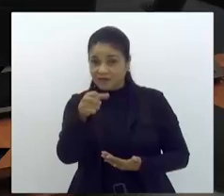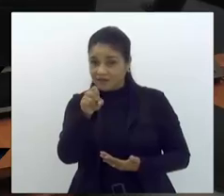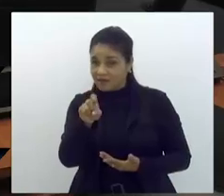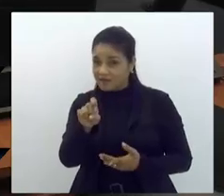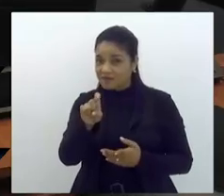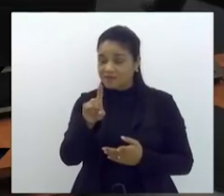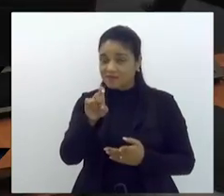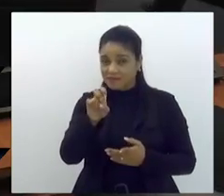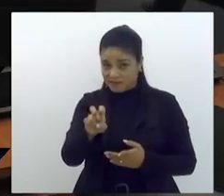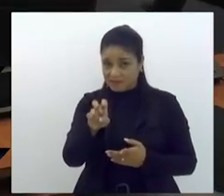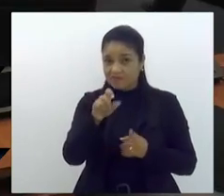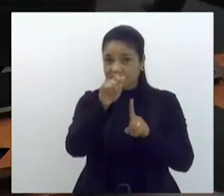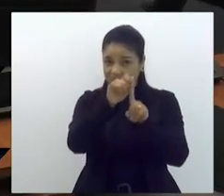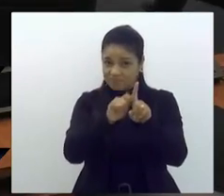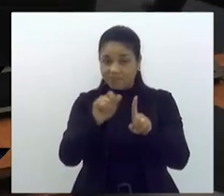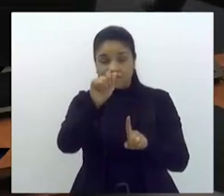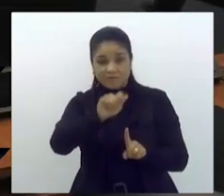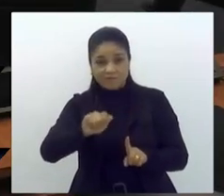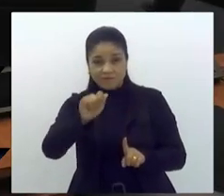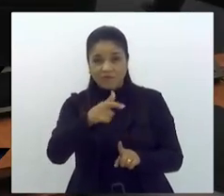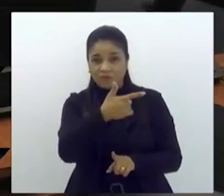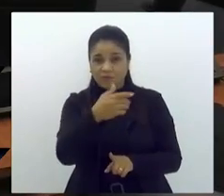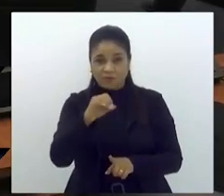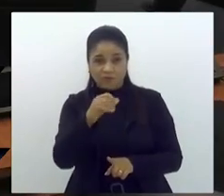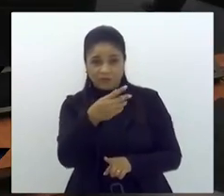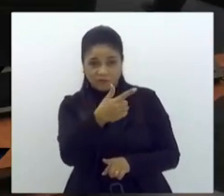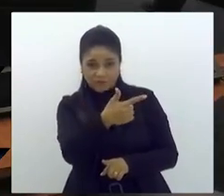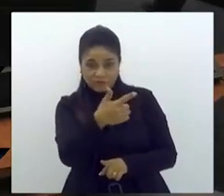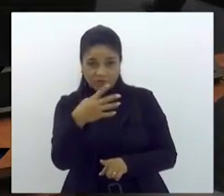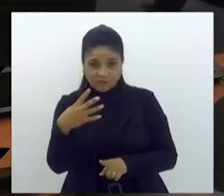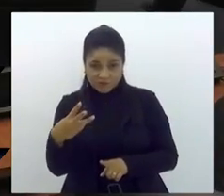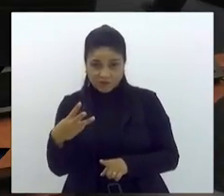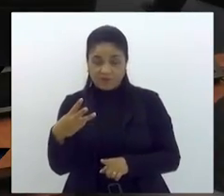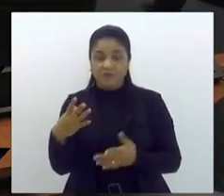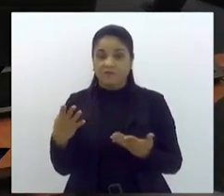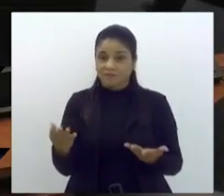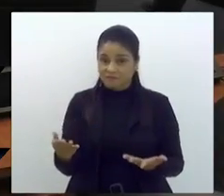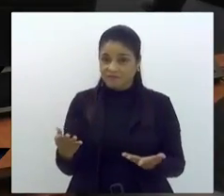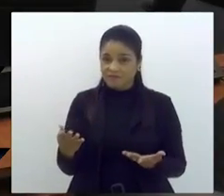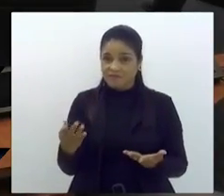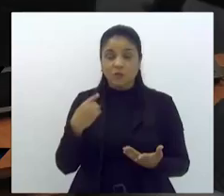de 2023 e dia 15 de agosto